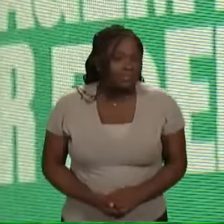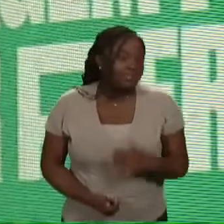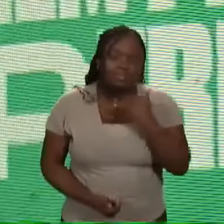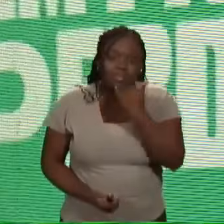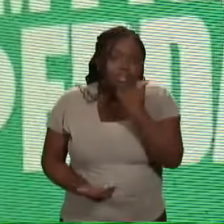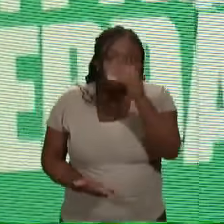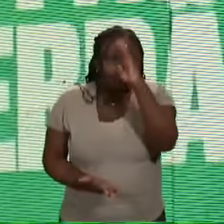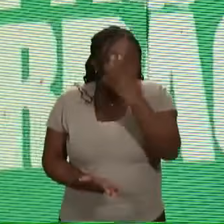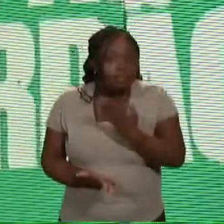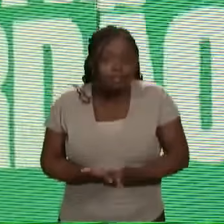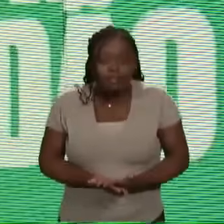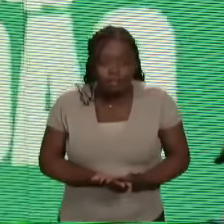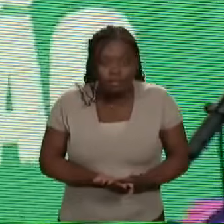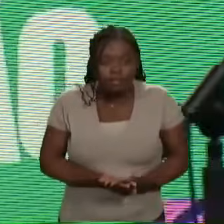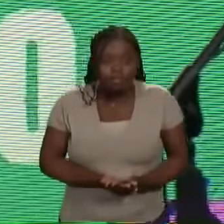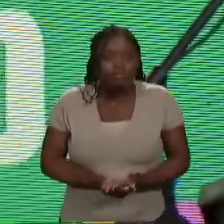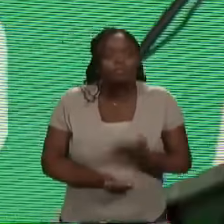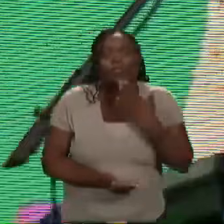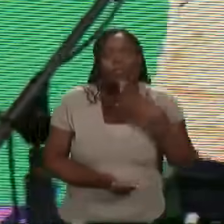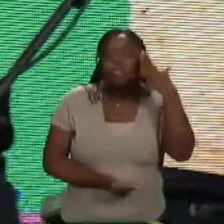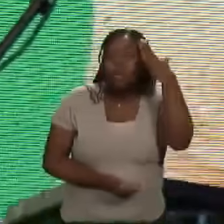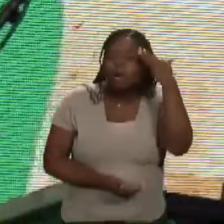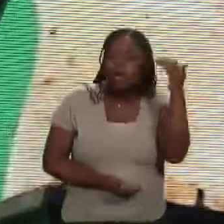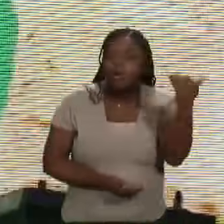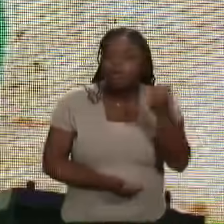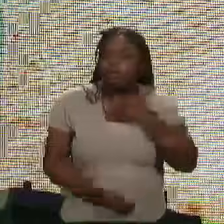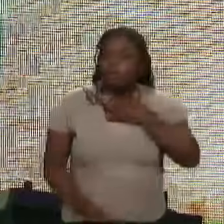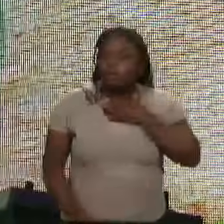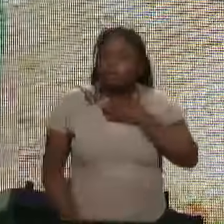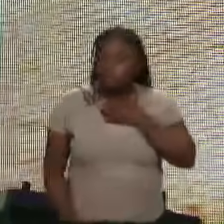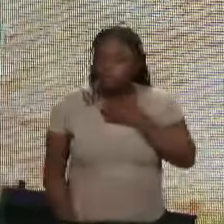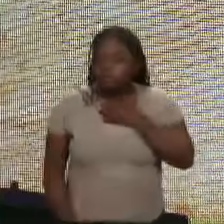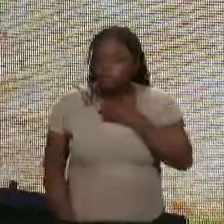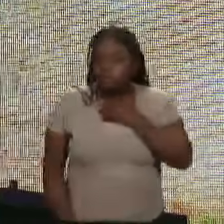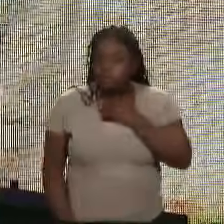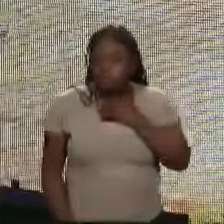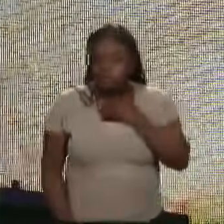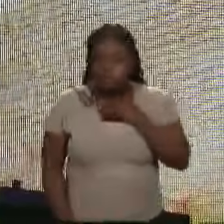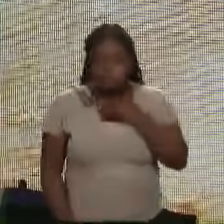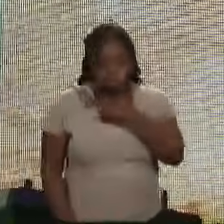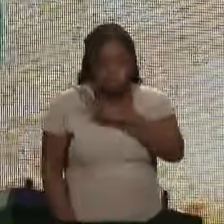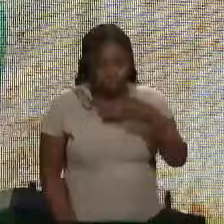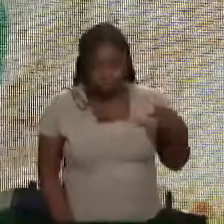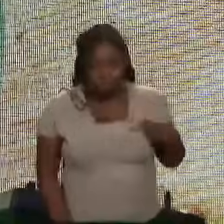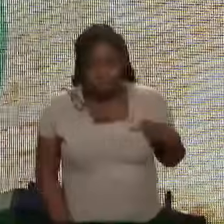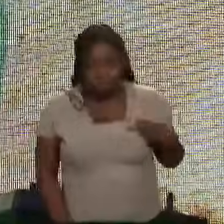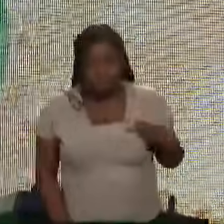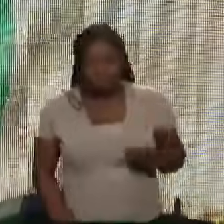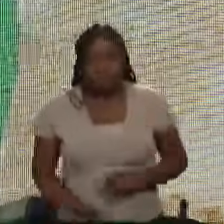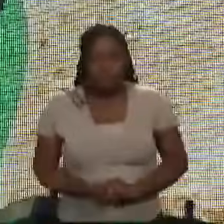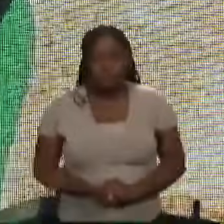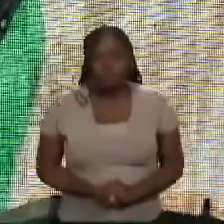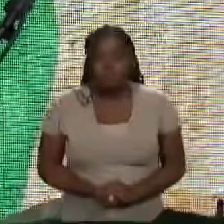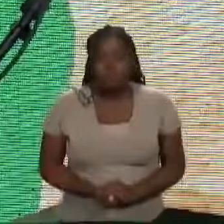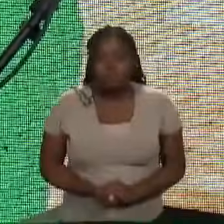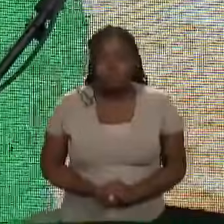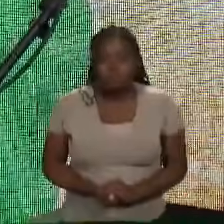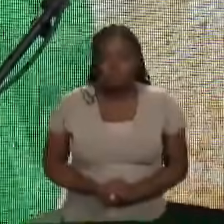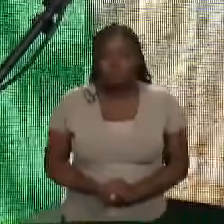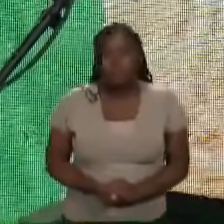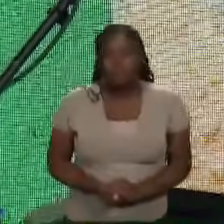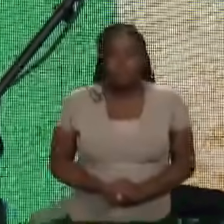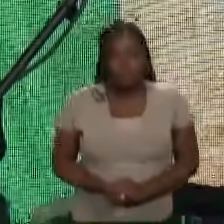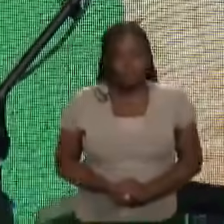Ninguém acreditou. Você sabe qual que é a fama da minha classe? Sabe qual que é a fama de pastor? Ser gente assim,